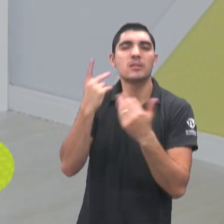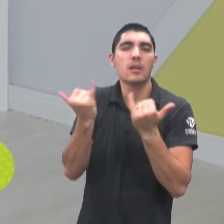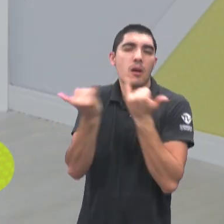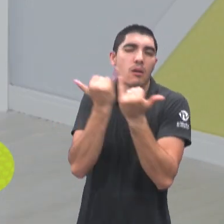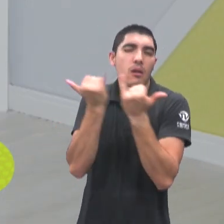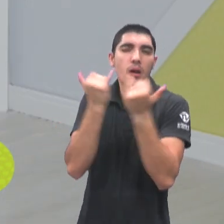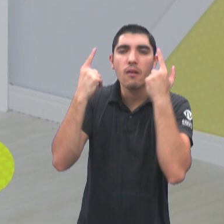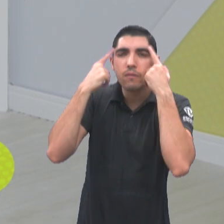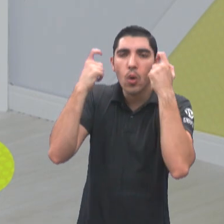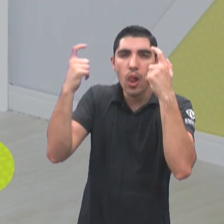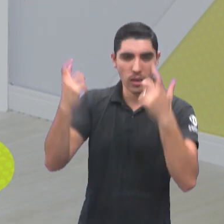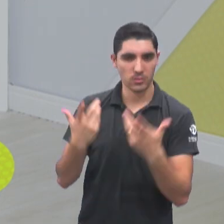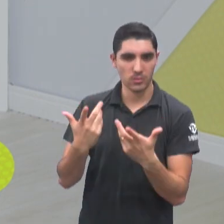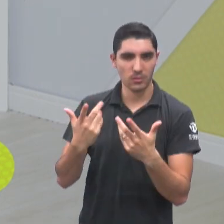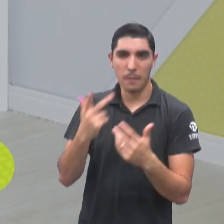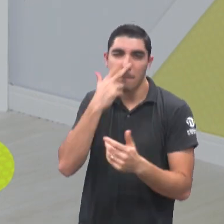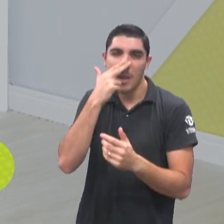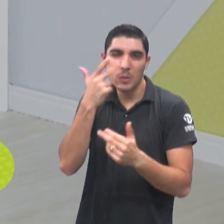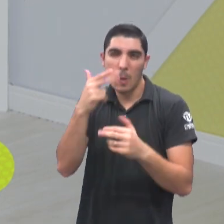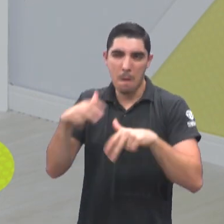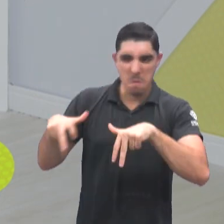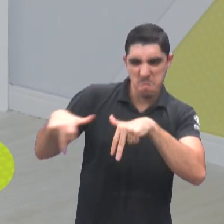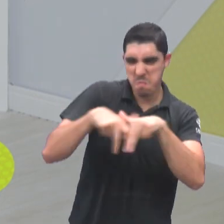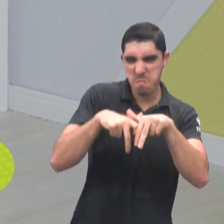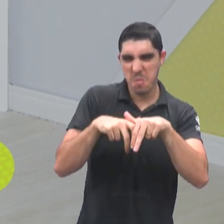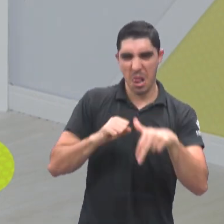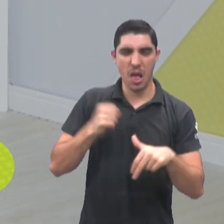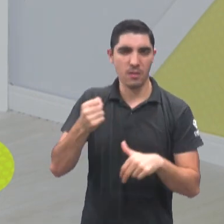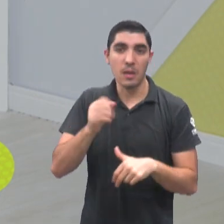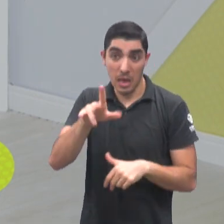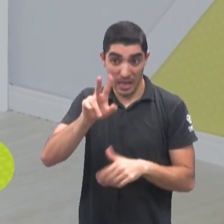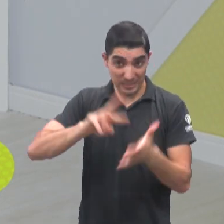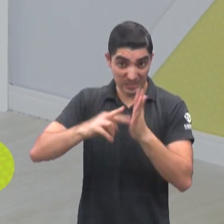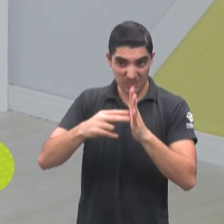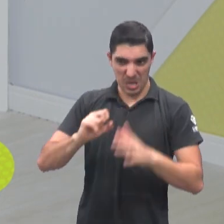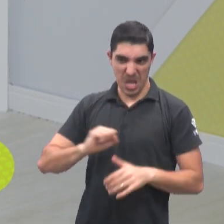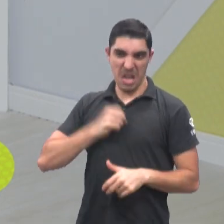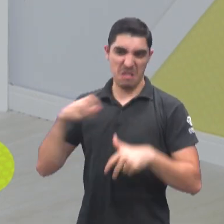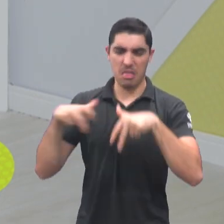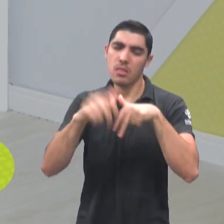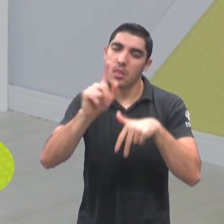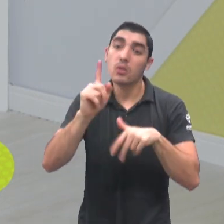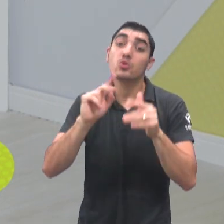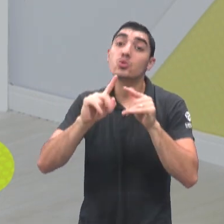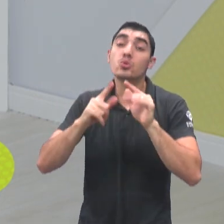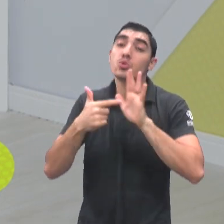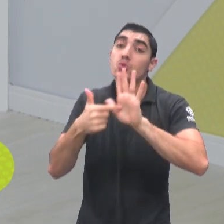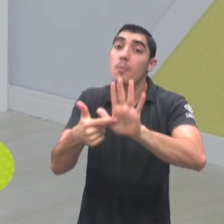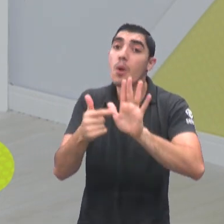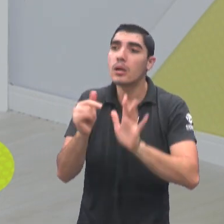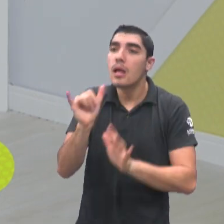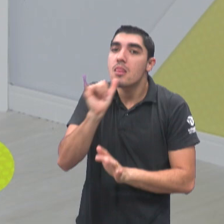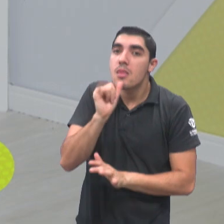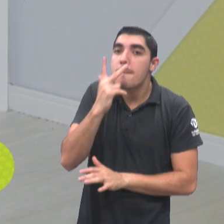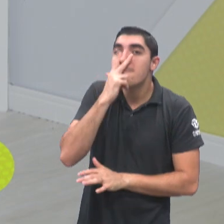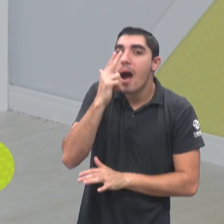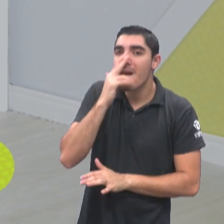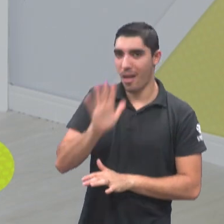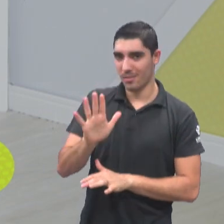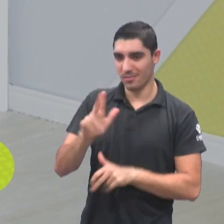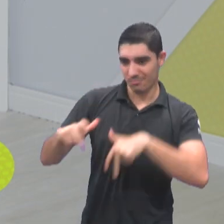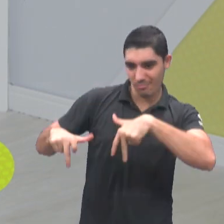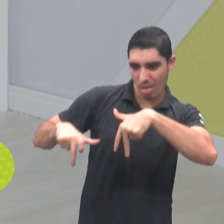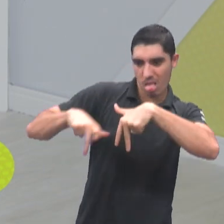teve essa intenção de agredir, mas poderíamos até considerar como uma agressão. Foi com o joelho esticado ali na altura da cintura do